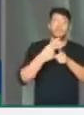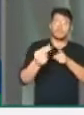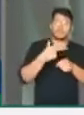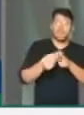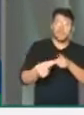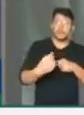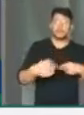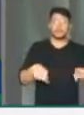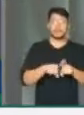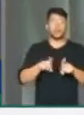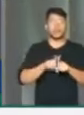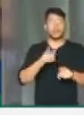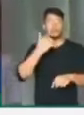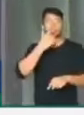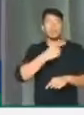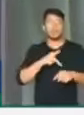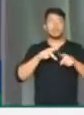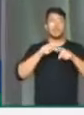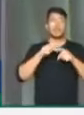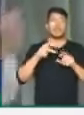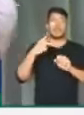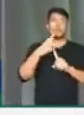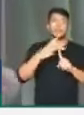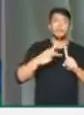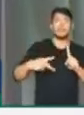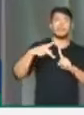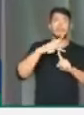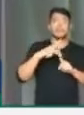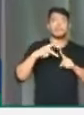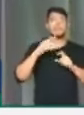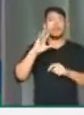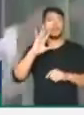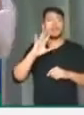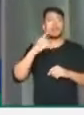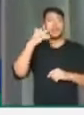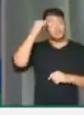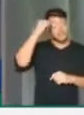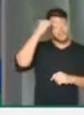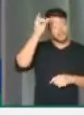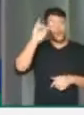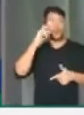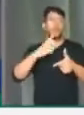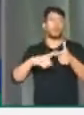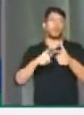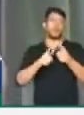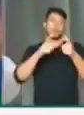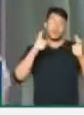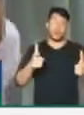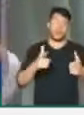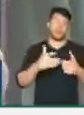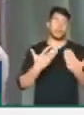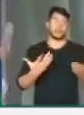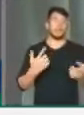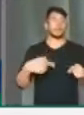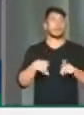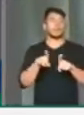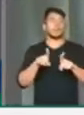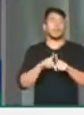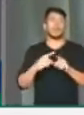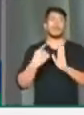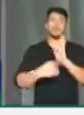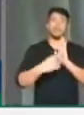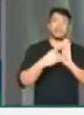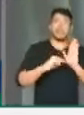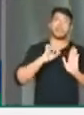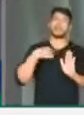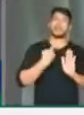na redução de danos da reforma da Previdência, na derrota de medidas provisórias, na derrubada de vetos e muitas outras pautas em que nós